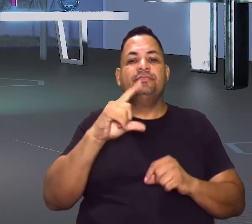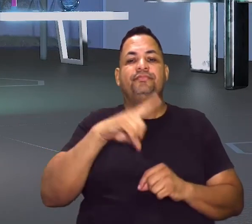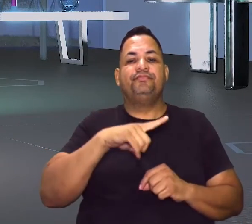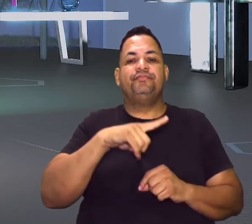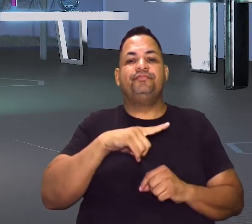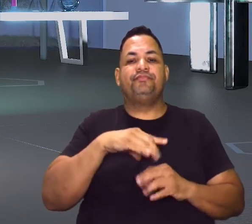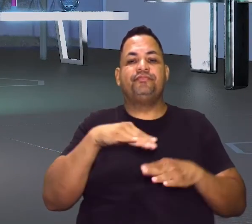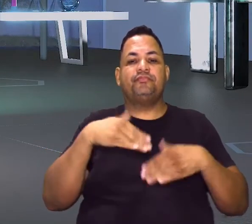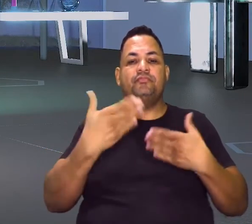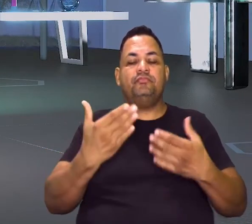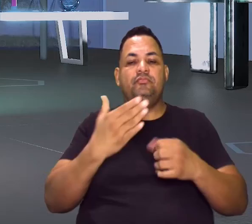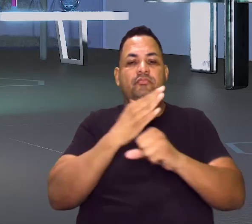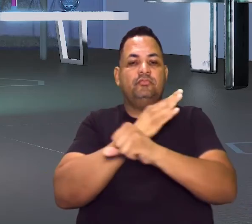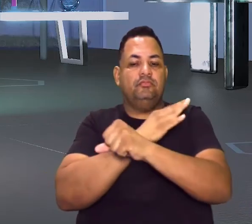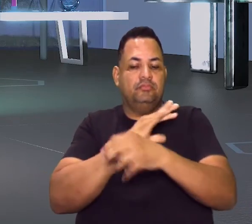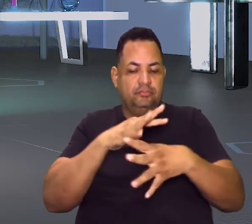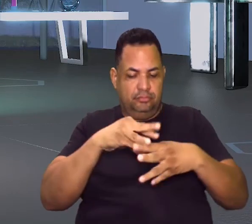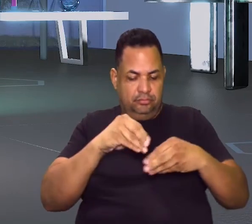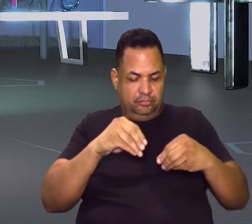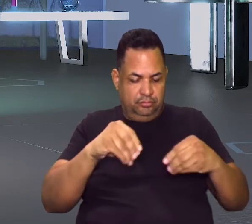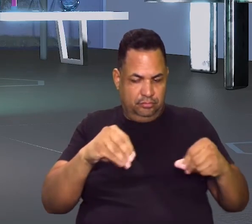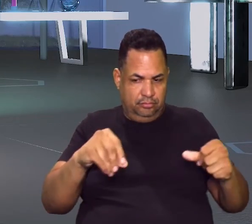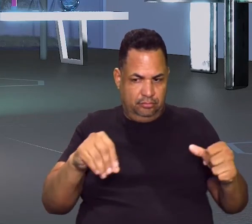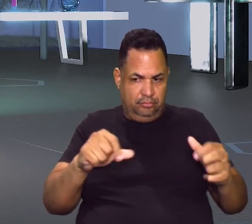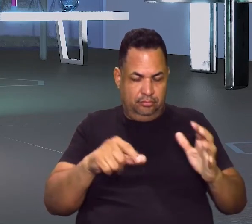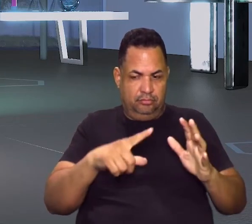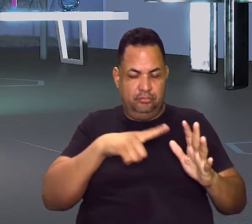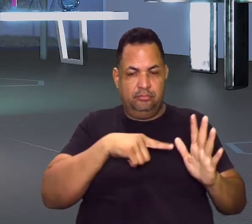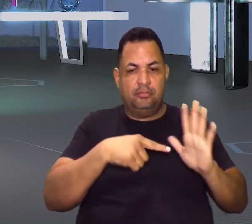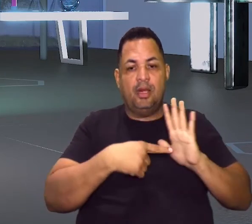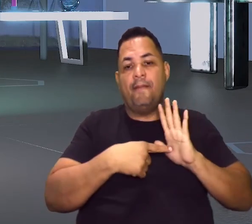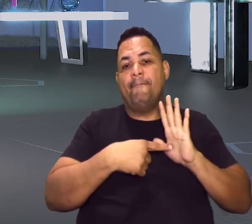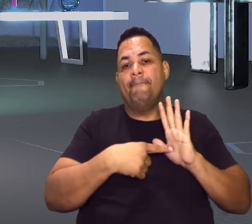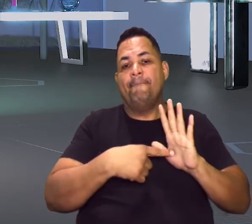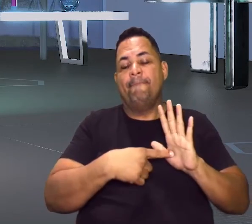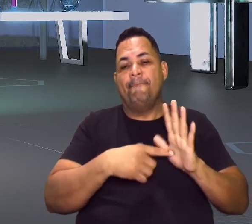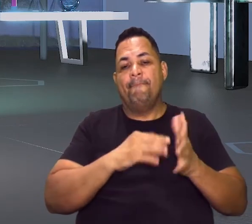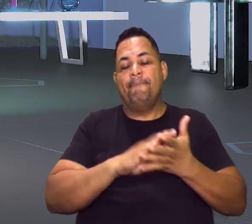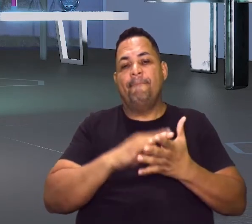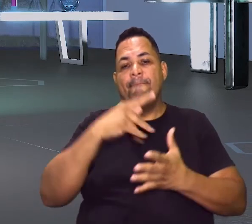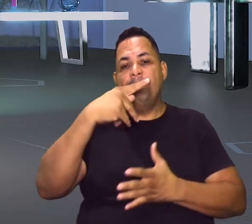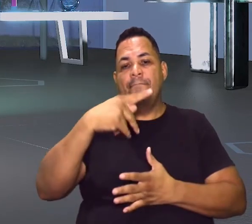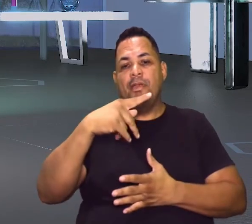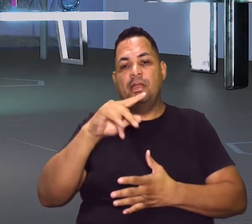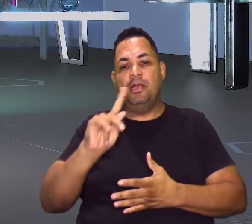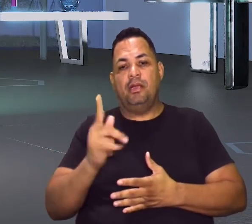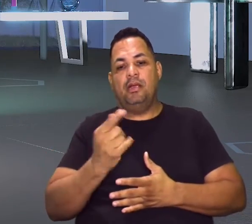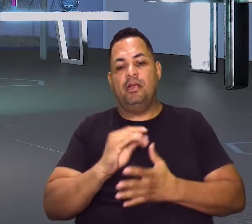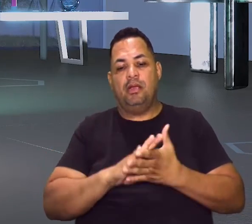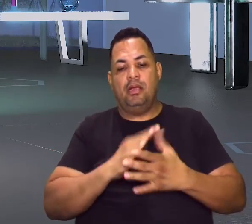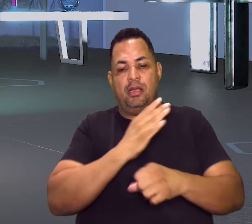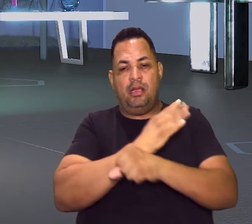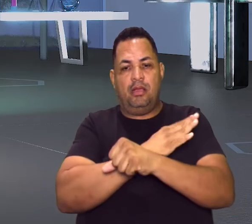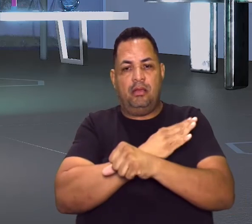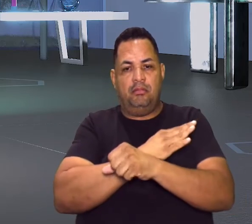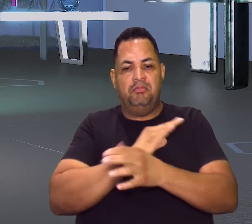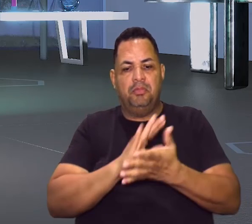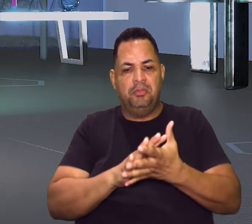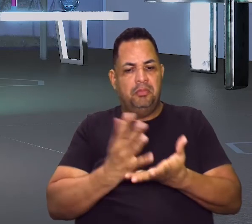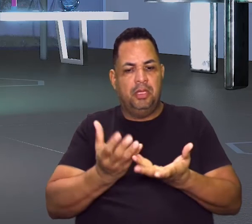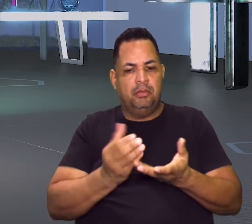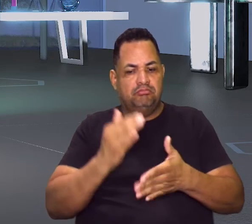é que quando o solo apresenta pH muito ácido, a produtividade é